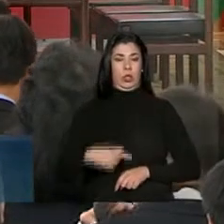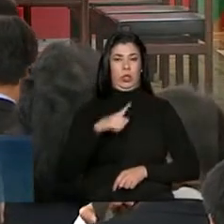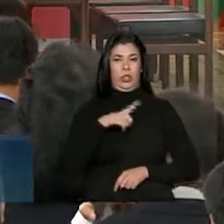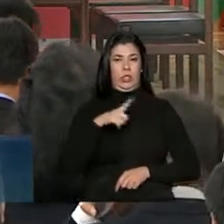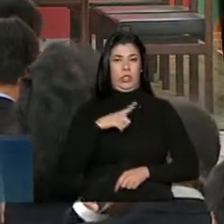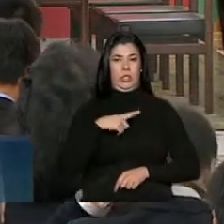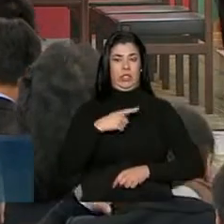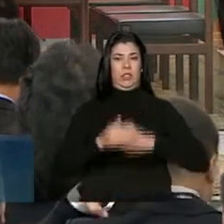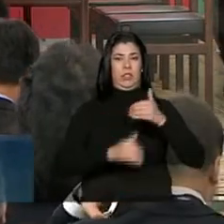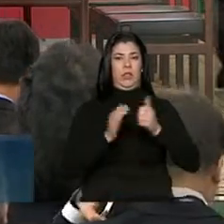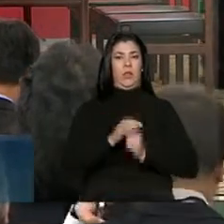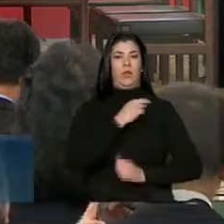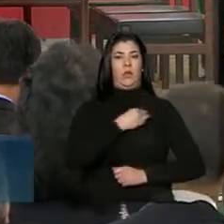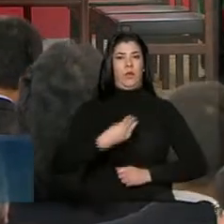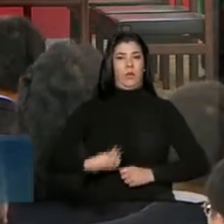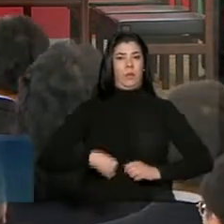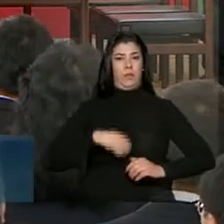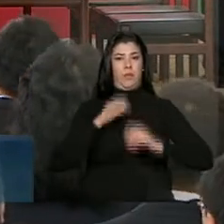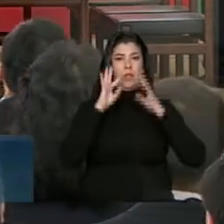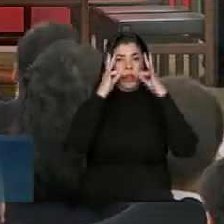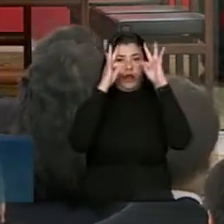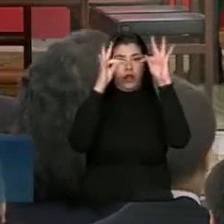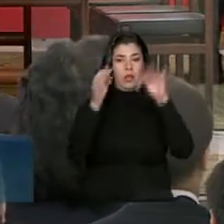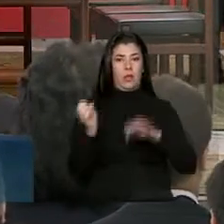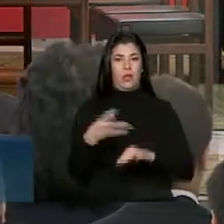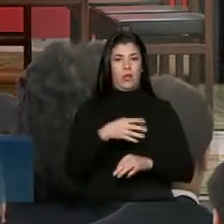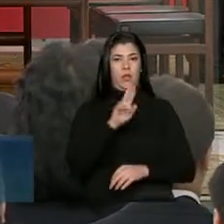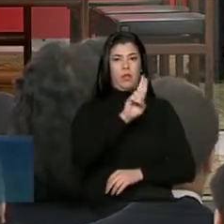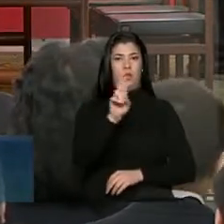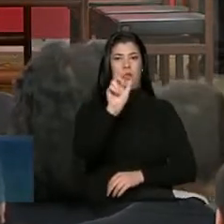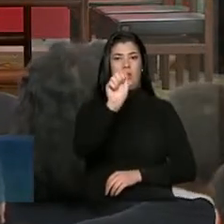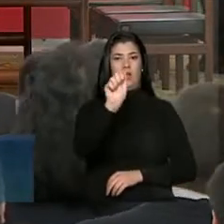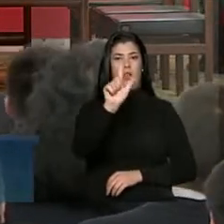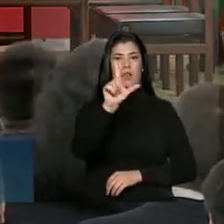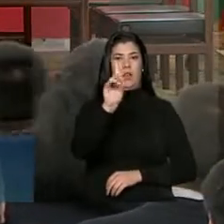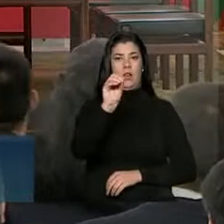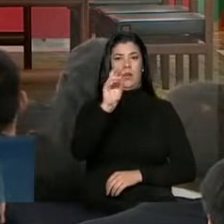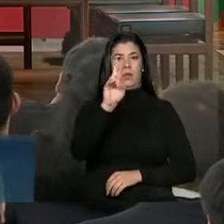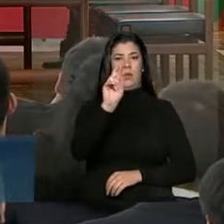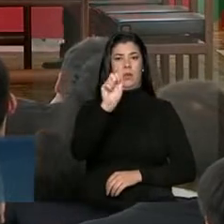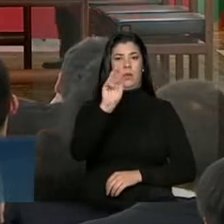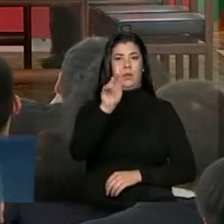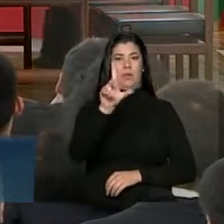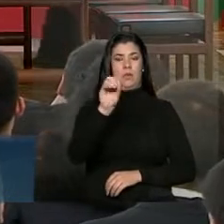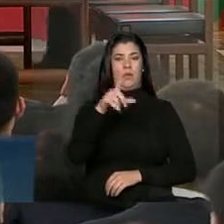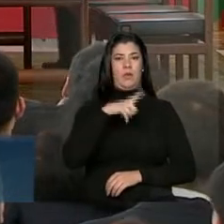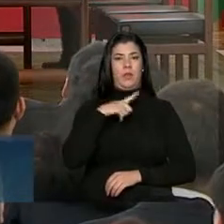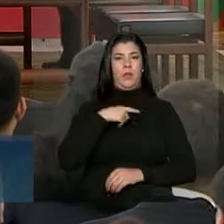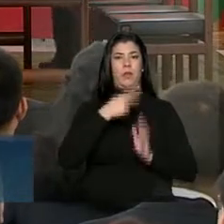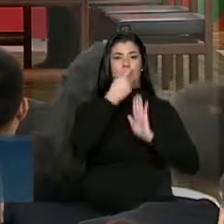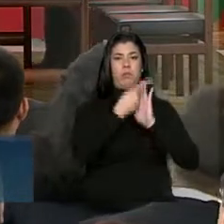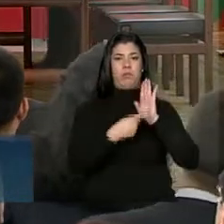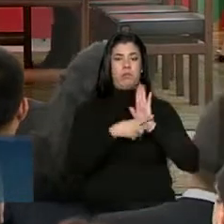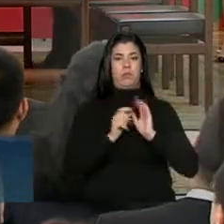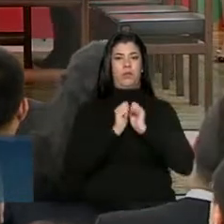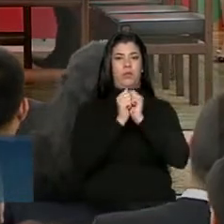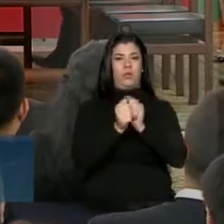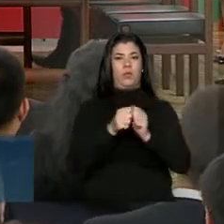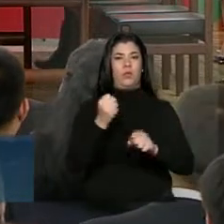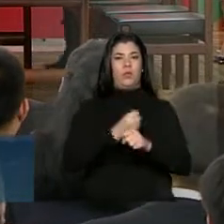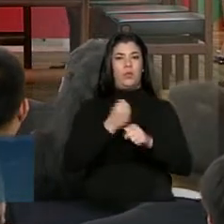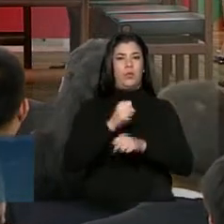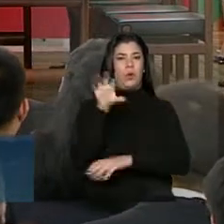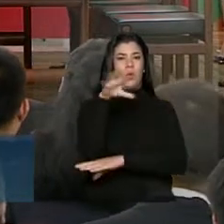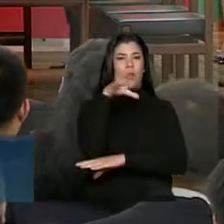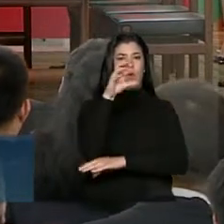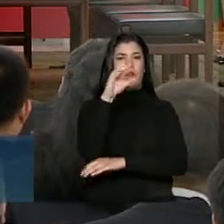da Ciência, Tecnologia e Inovação, Aldo Rebelo. Protocolo complementar sobre a pesquisa e produção conjunta do satélite de